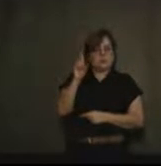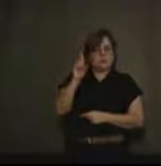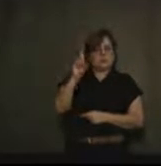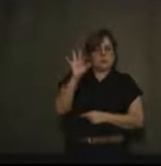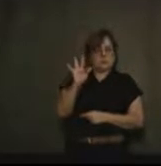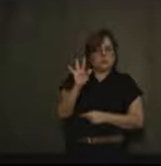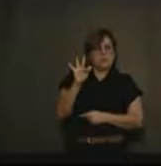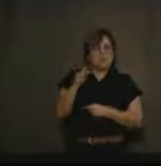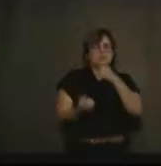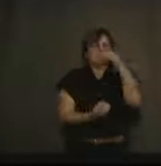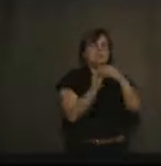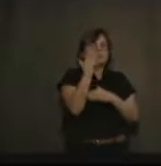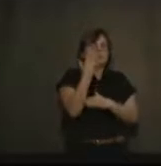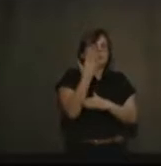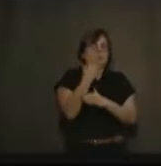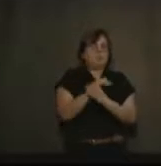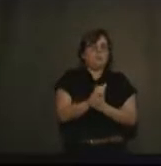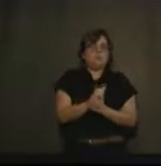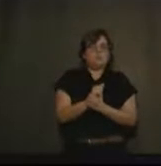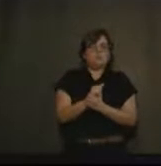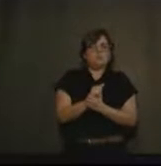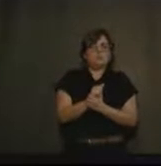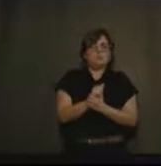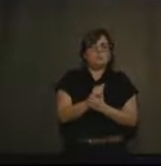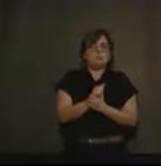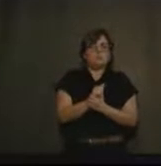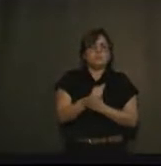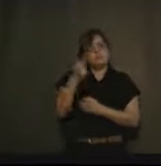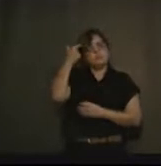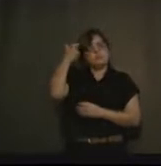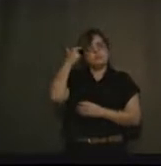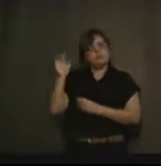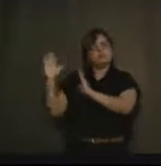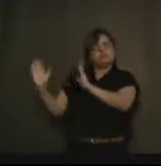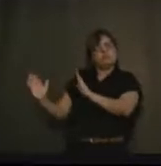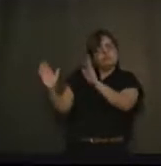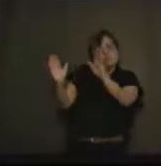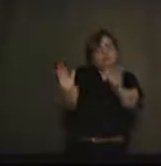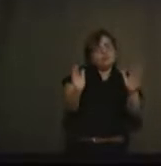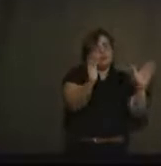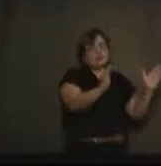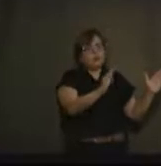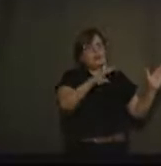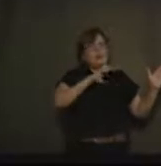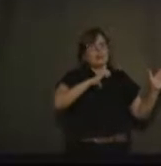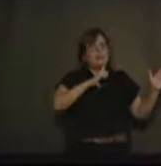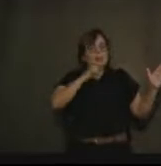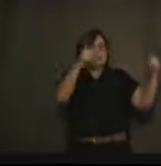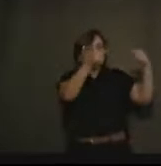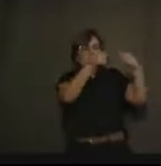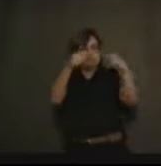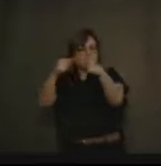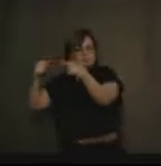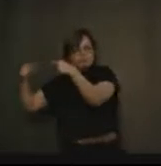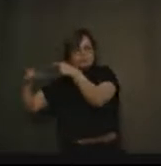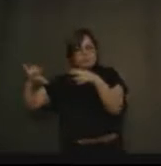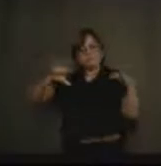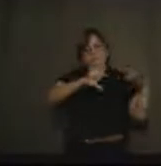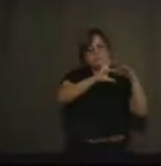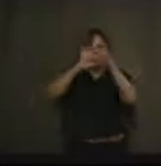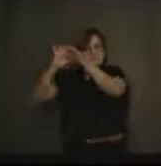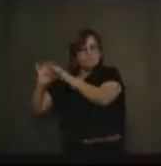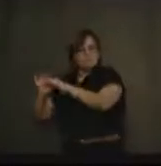época, a questão de saber se as séries convergiam ou não nem sequer era colocada pelos astrônomos.